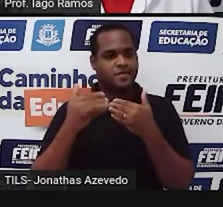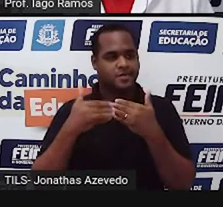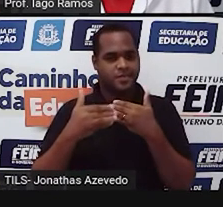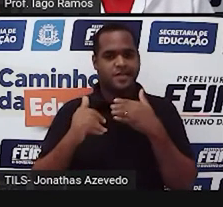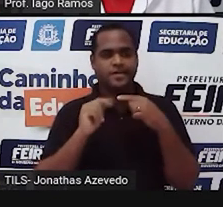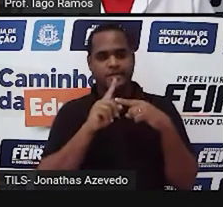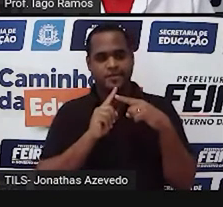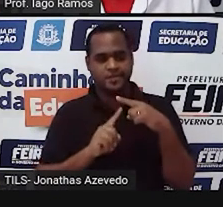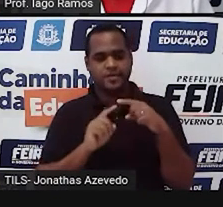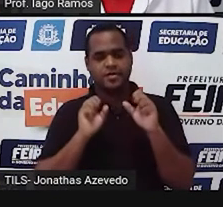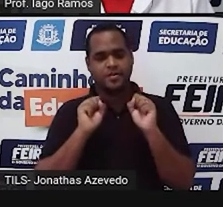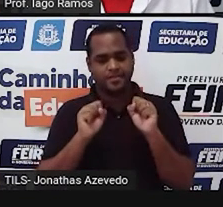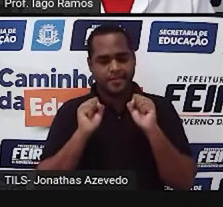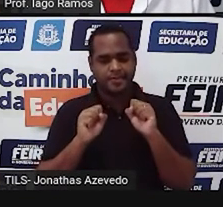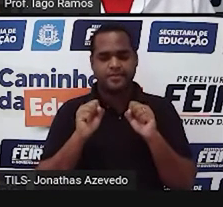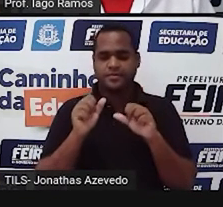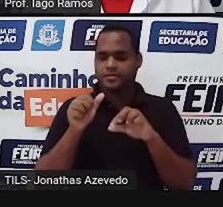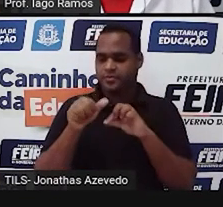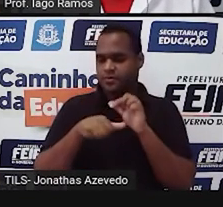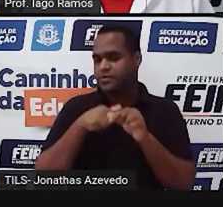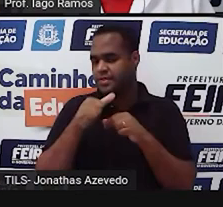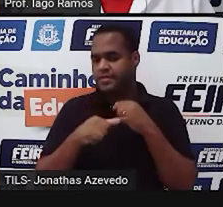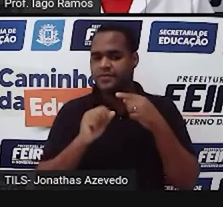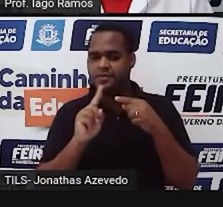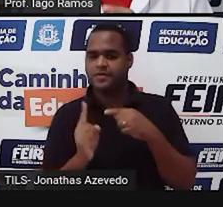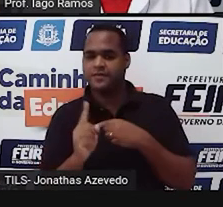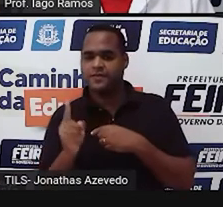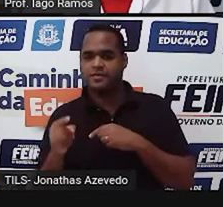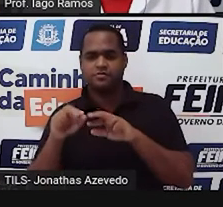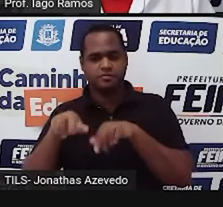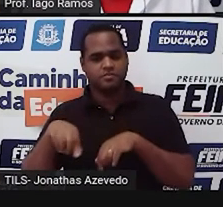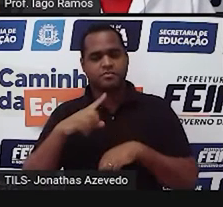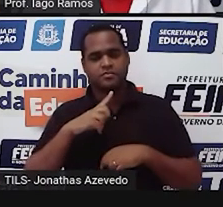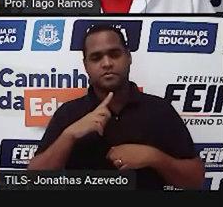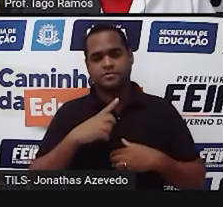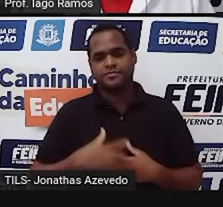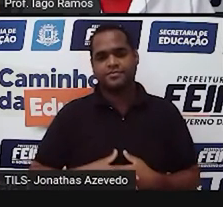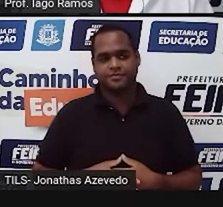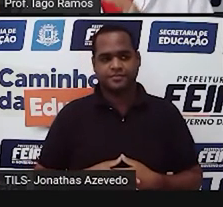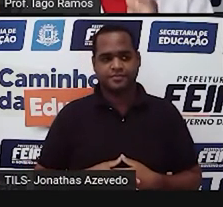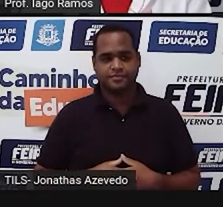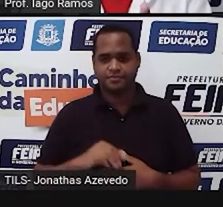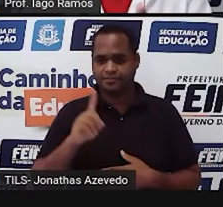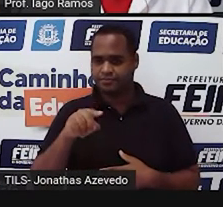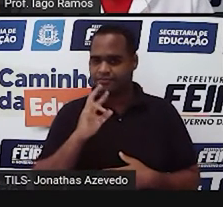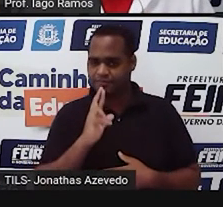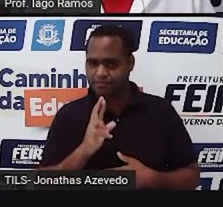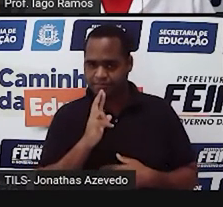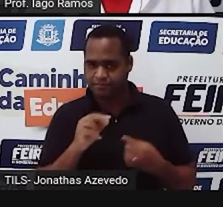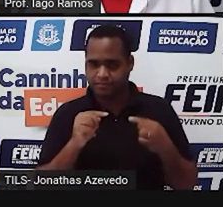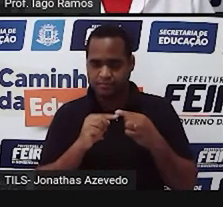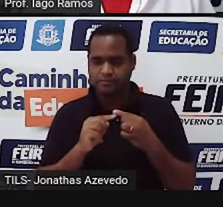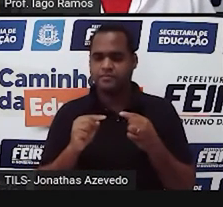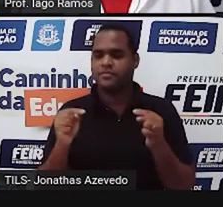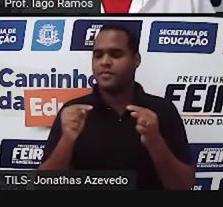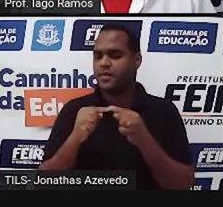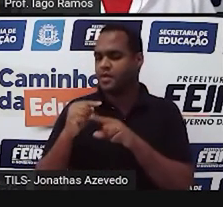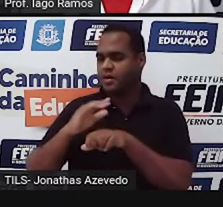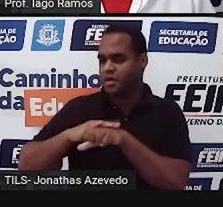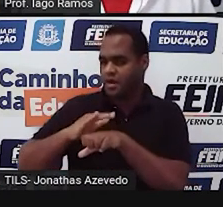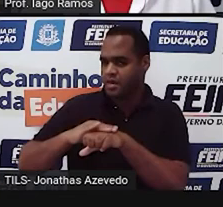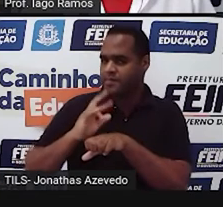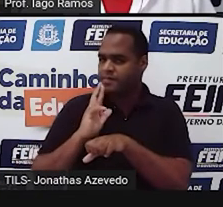frações e podem ter, hoje e essa é a resposta para essa resposta